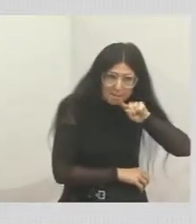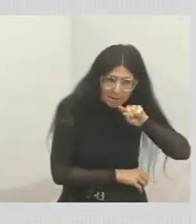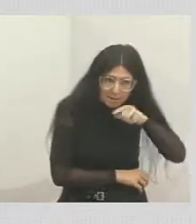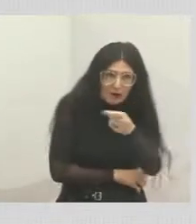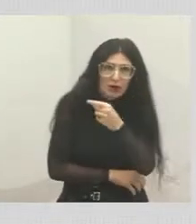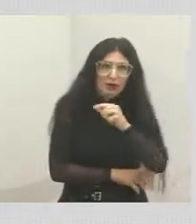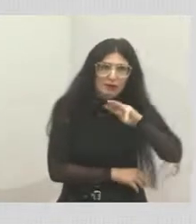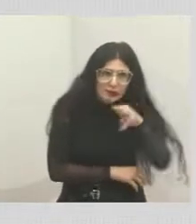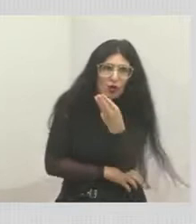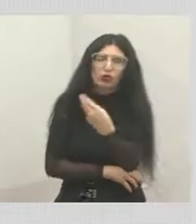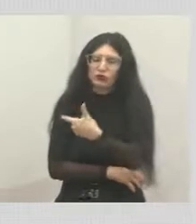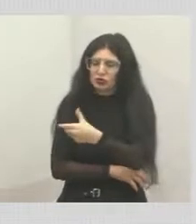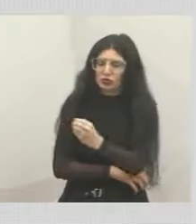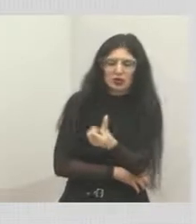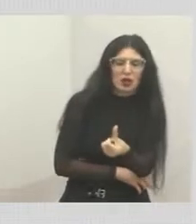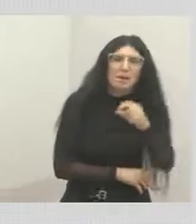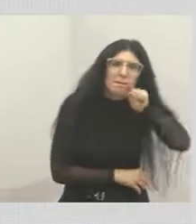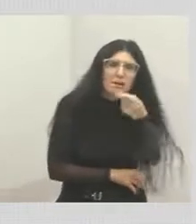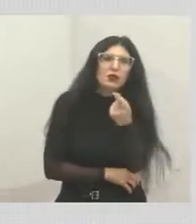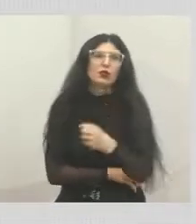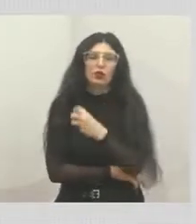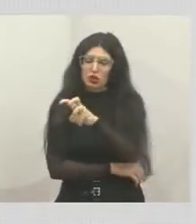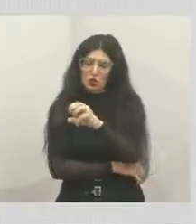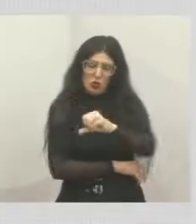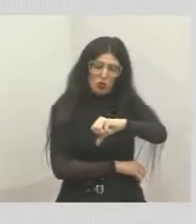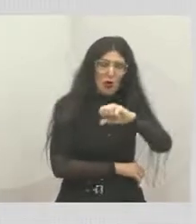63.206.000, a um percentual de